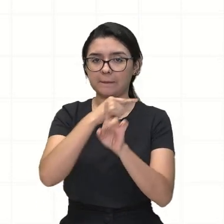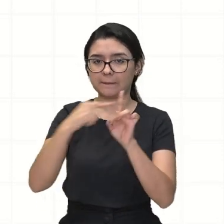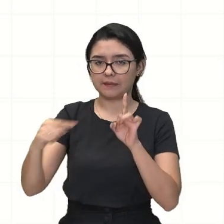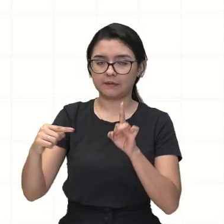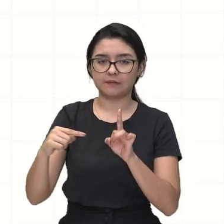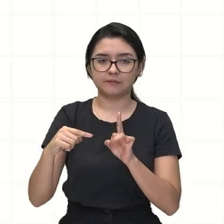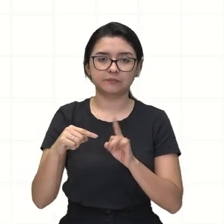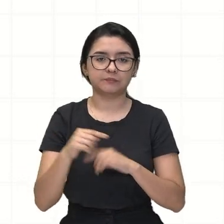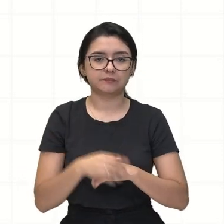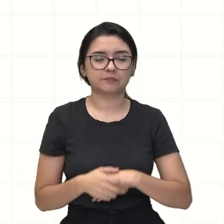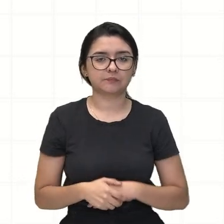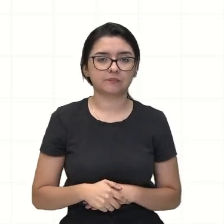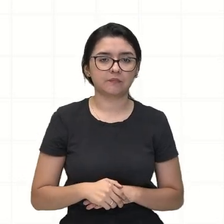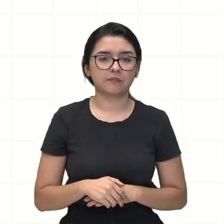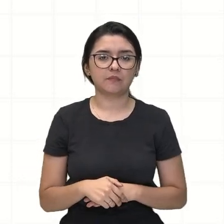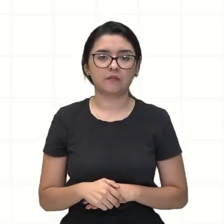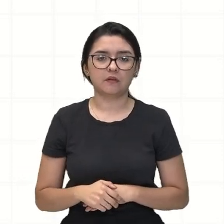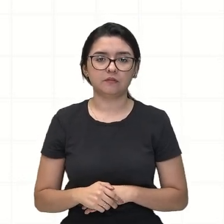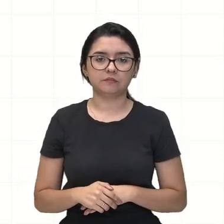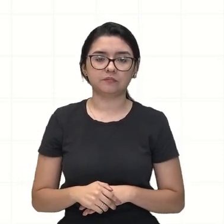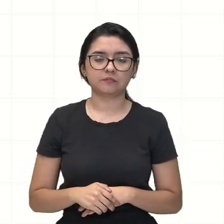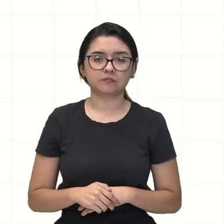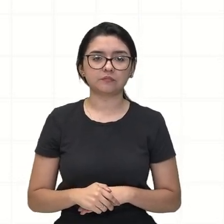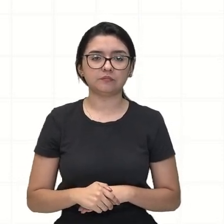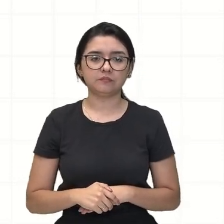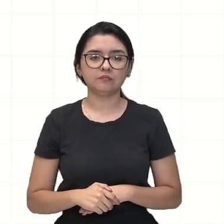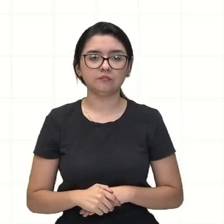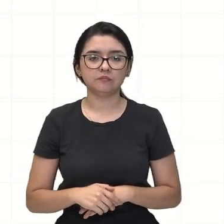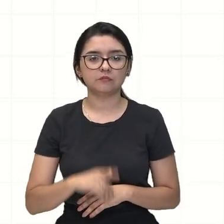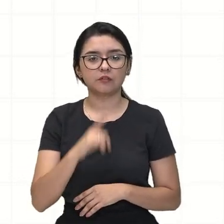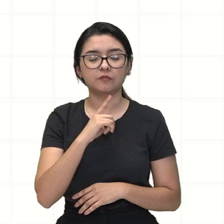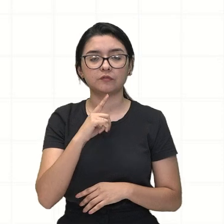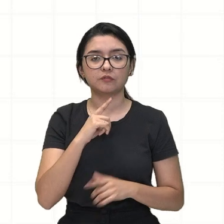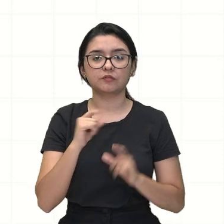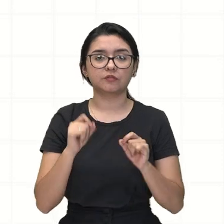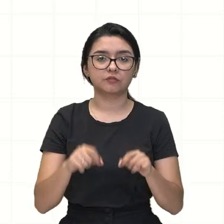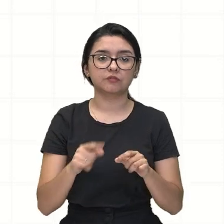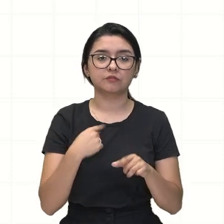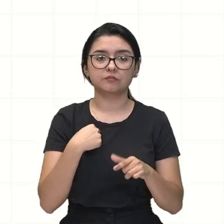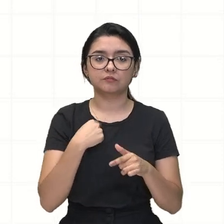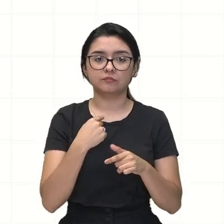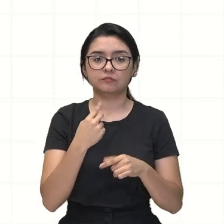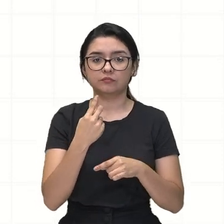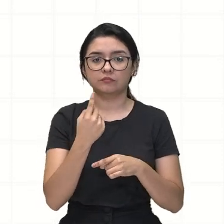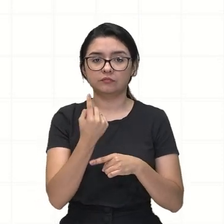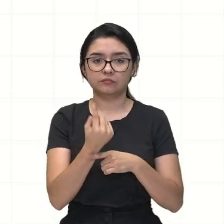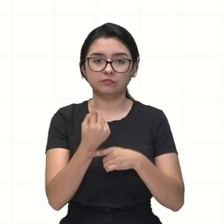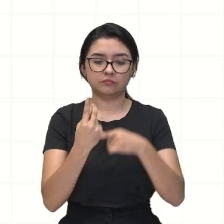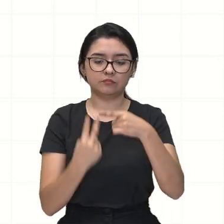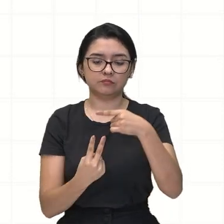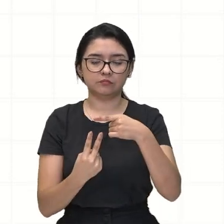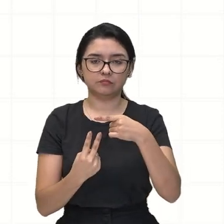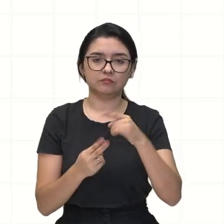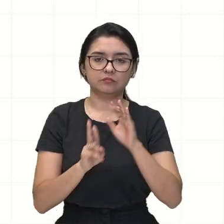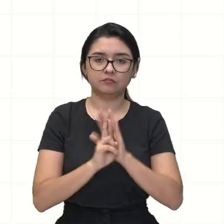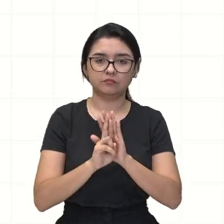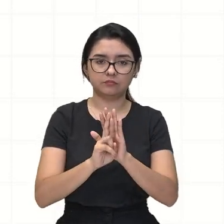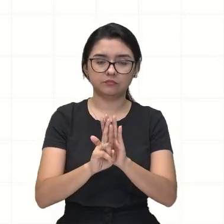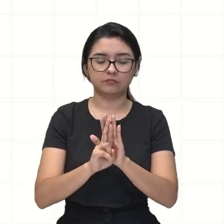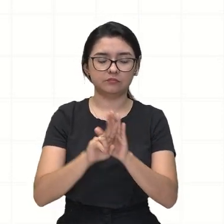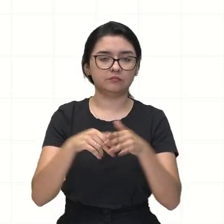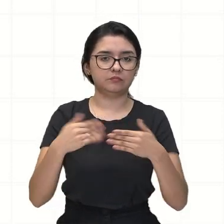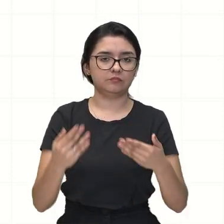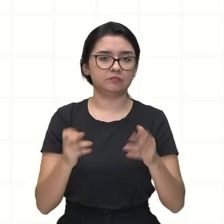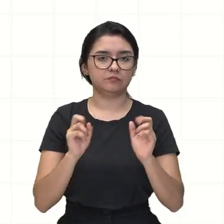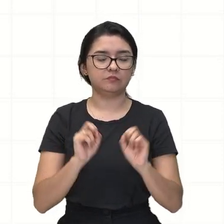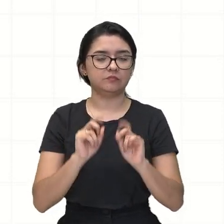bom? 1 meio quer dizer que o inteiro foi dividido em duas partes, nós estamos representando uma parte, tá bom? Bom,